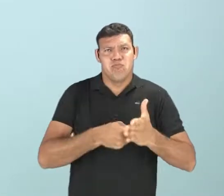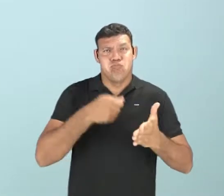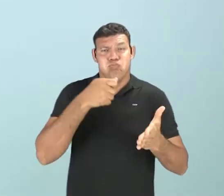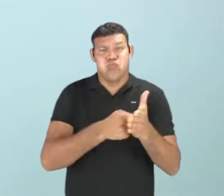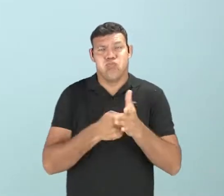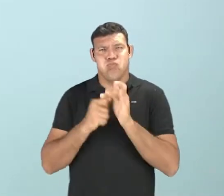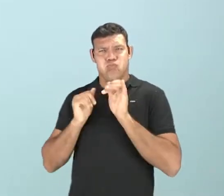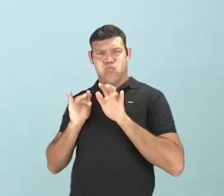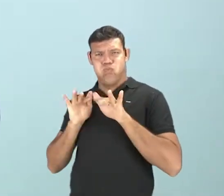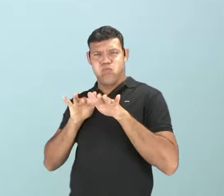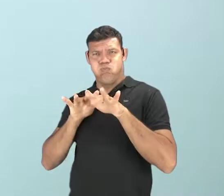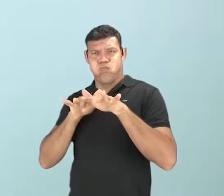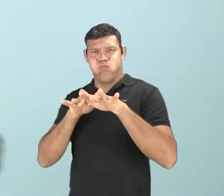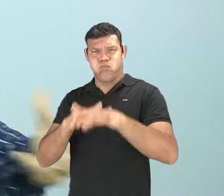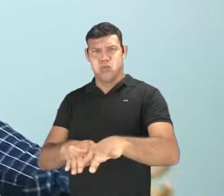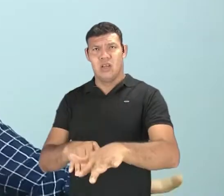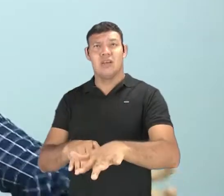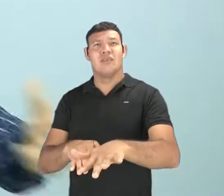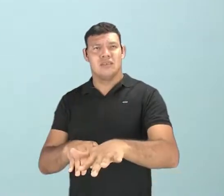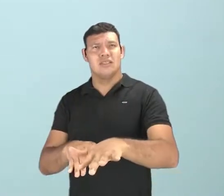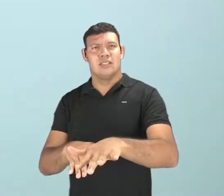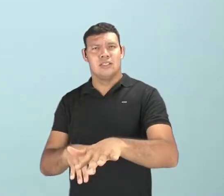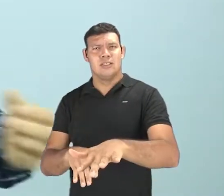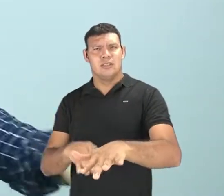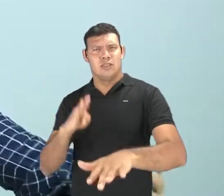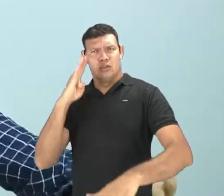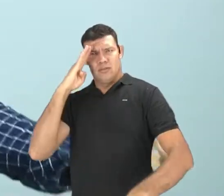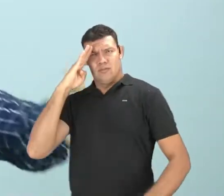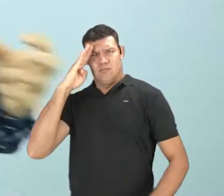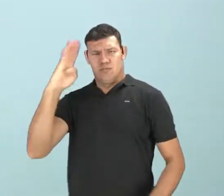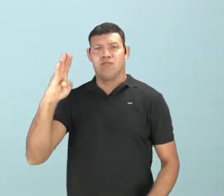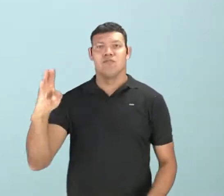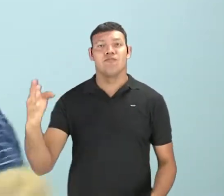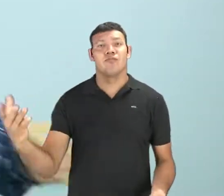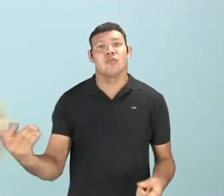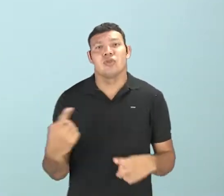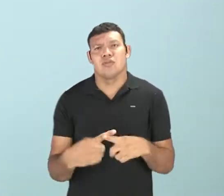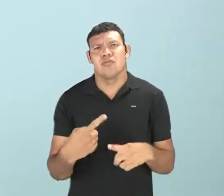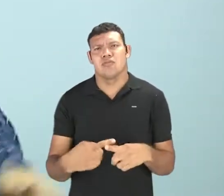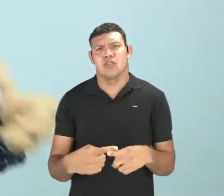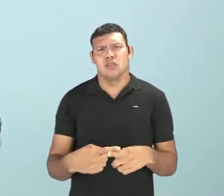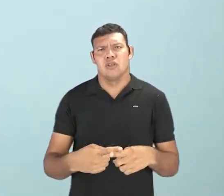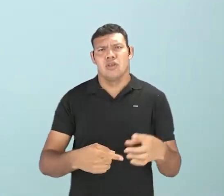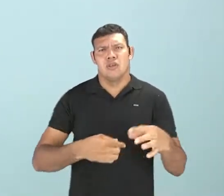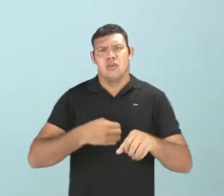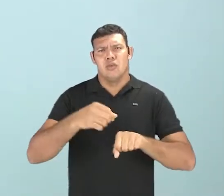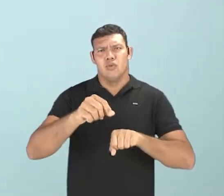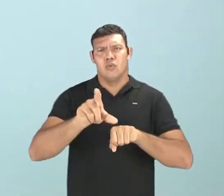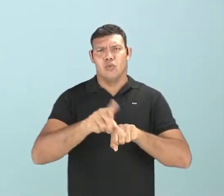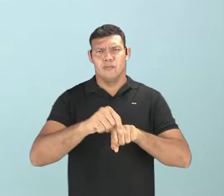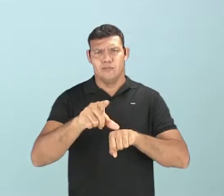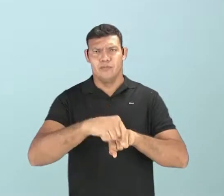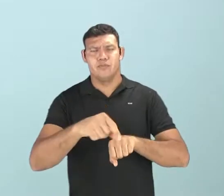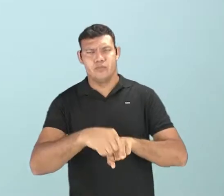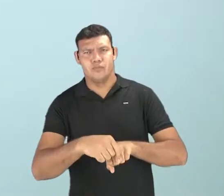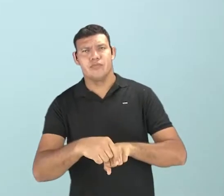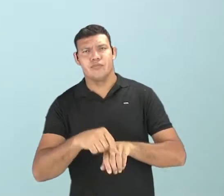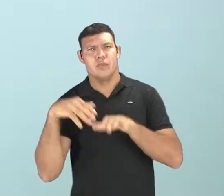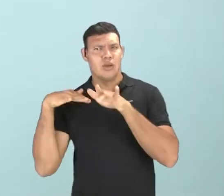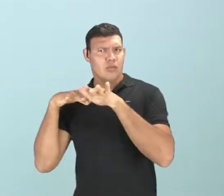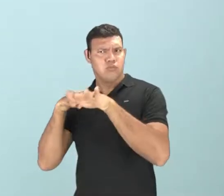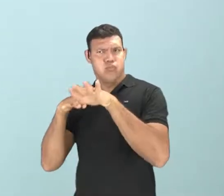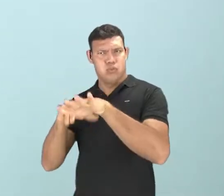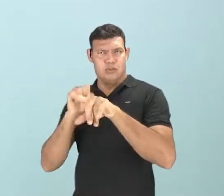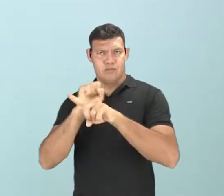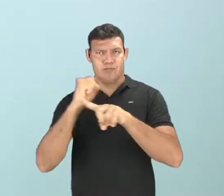pelo contrário, é uma primavera que ele vai tentar democratizar através de argumentos, políticas, movimentos sociais, mas vai ser